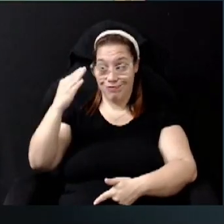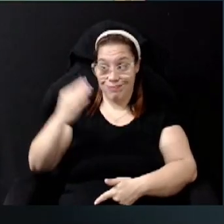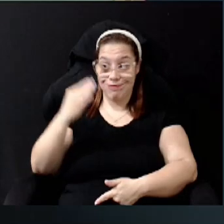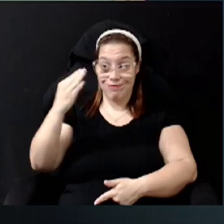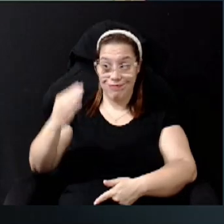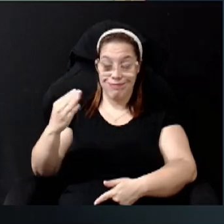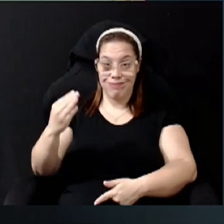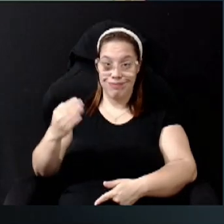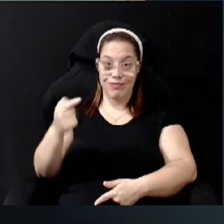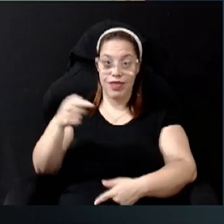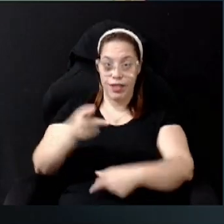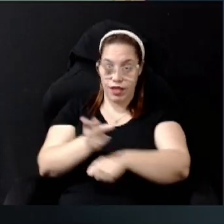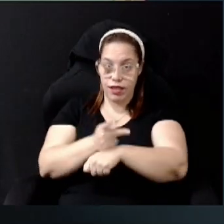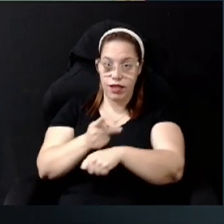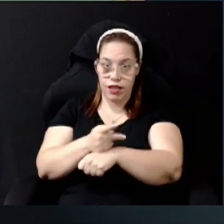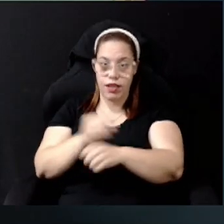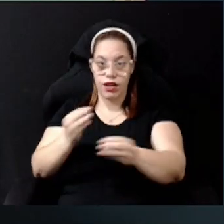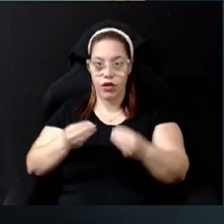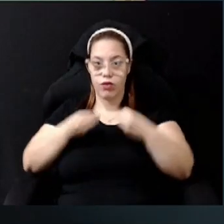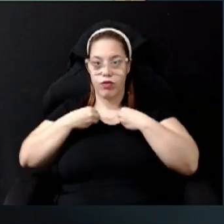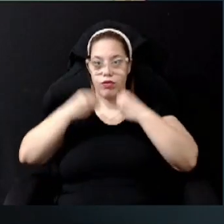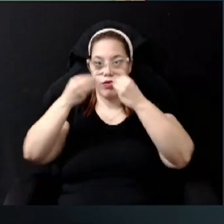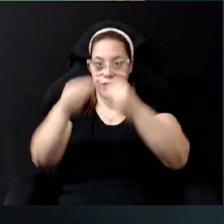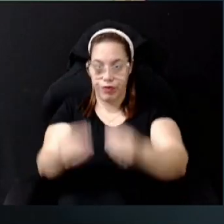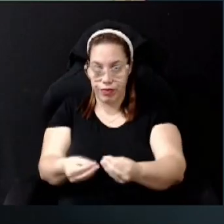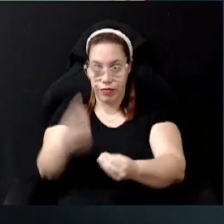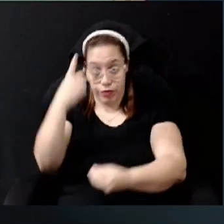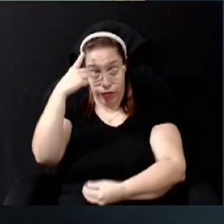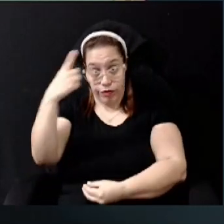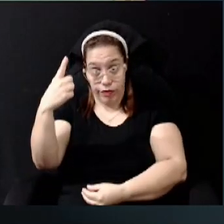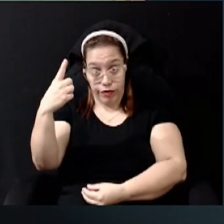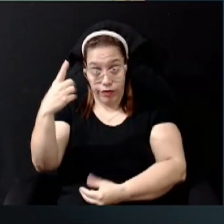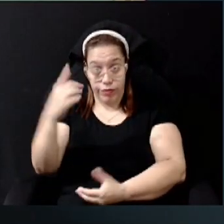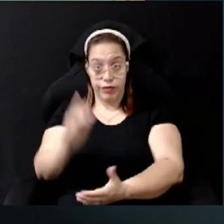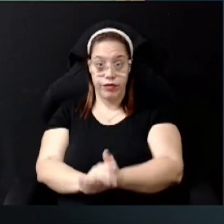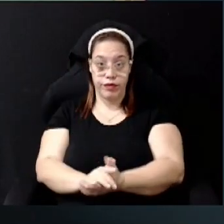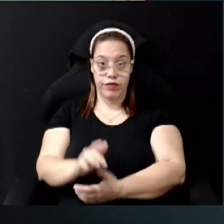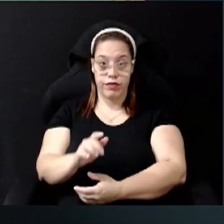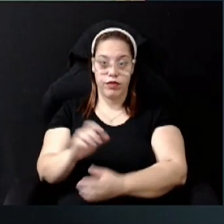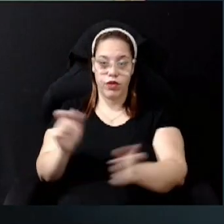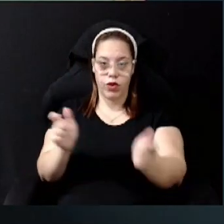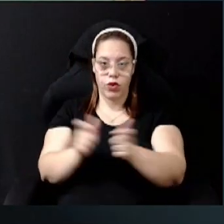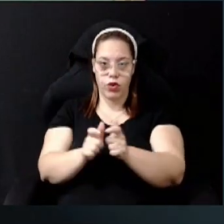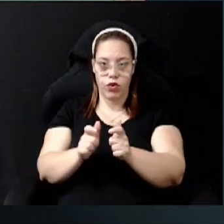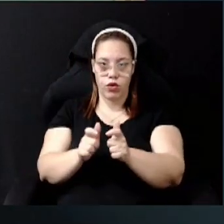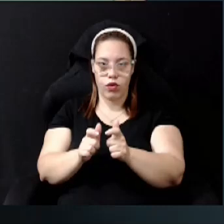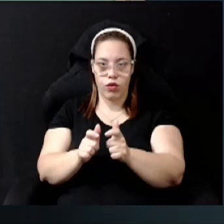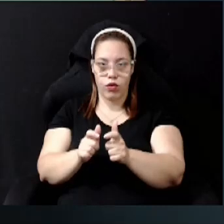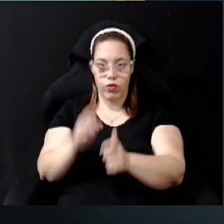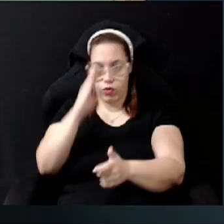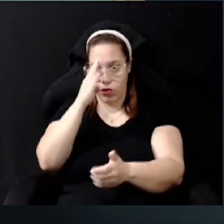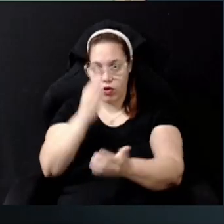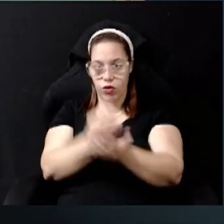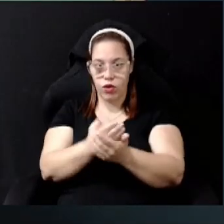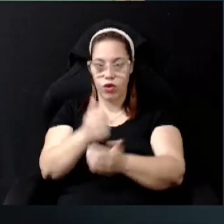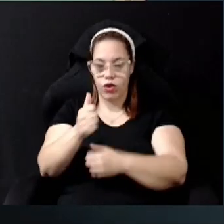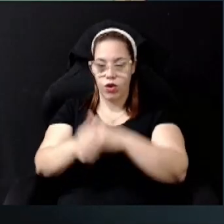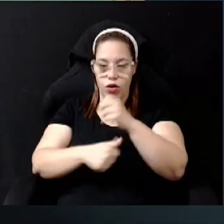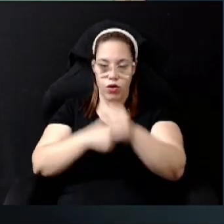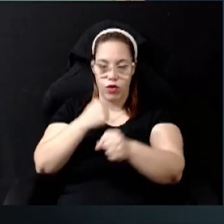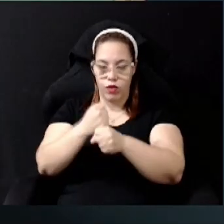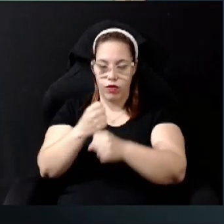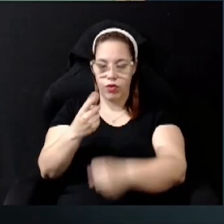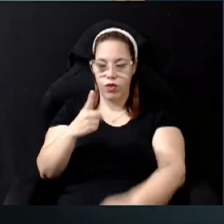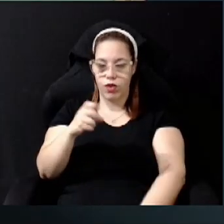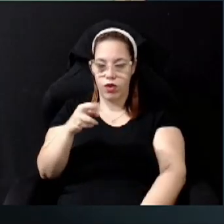busca e essa entrega. Realmente, para um dia, aí a curto prazo, prevendo, acreditou que em um ano, essa Dani deixa o